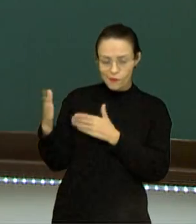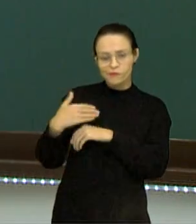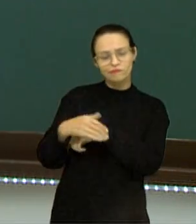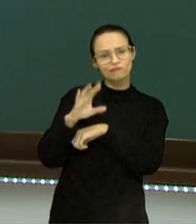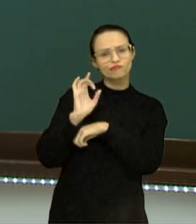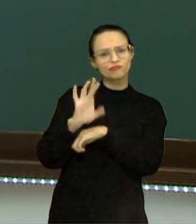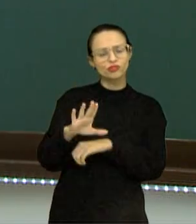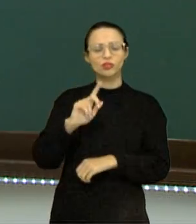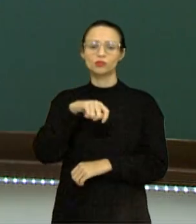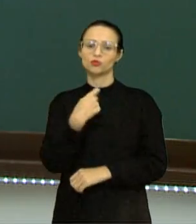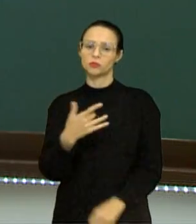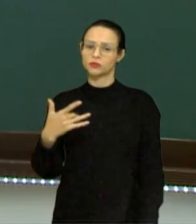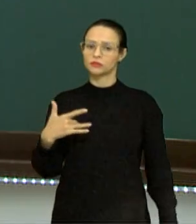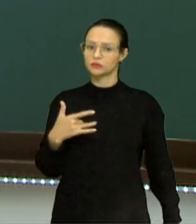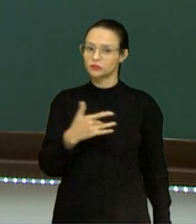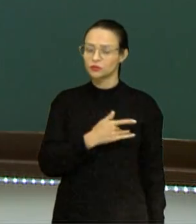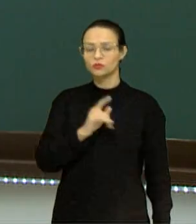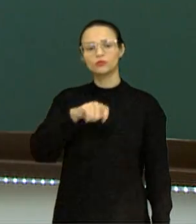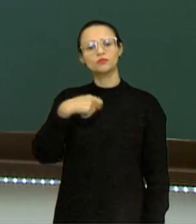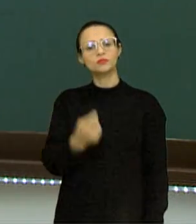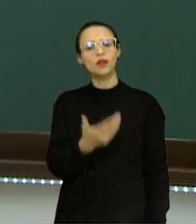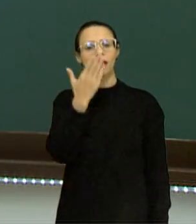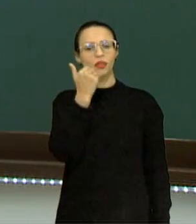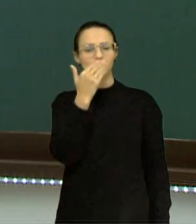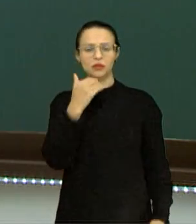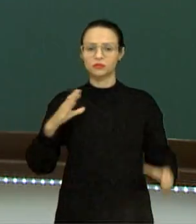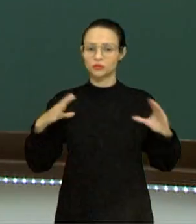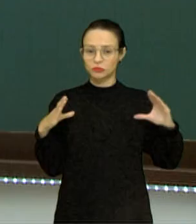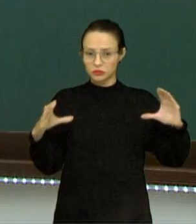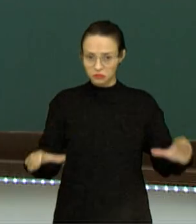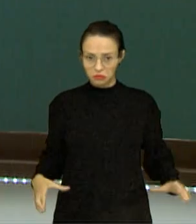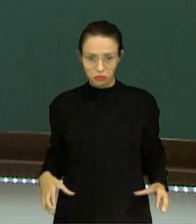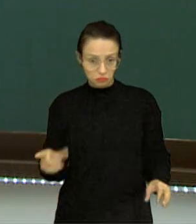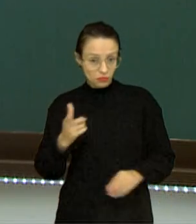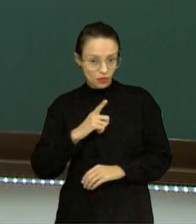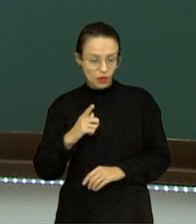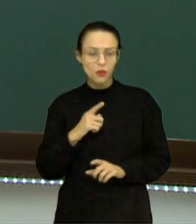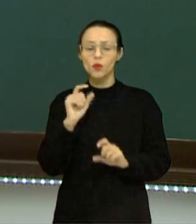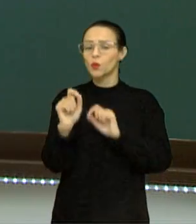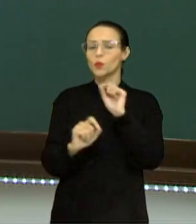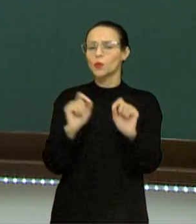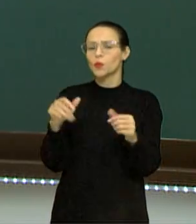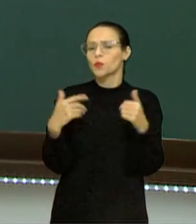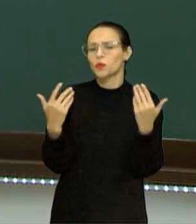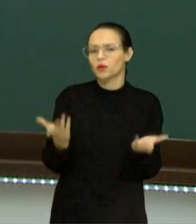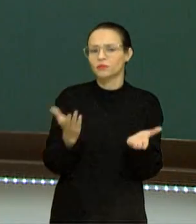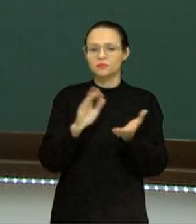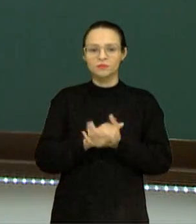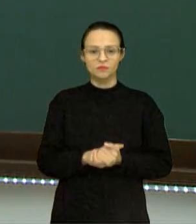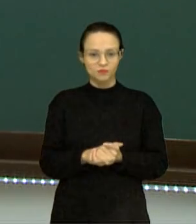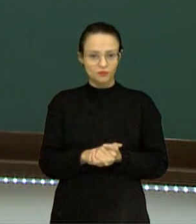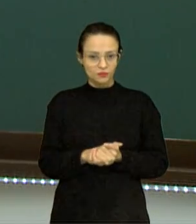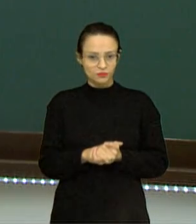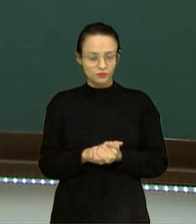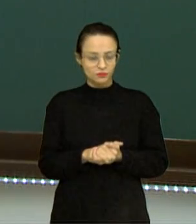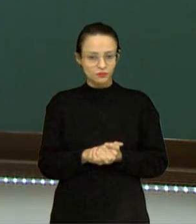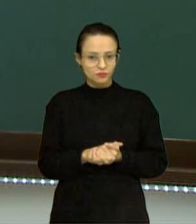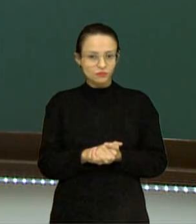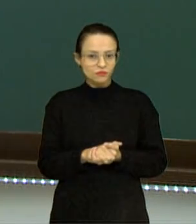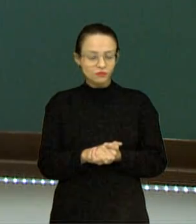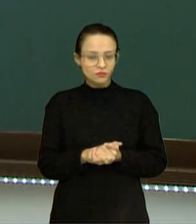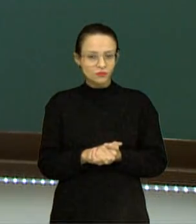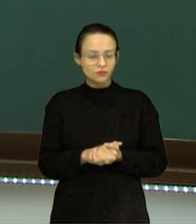dicas sobre saúde, sobre alimentação, comportamento? Quais são eles? Algum deles